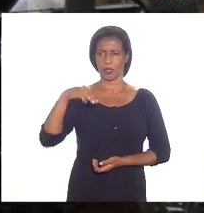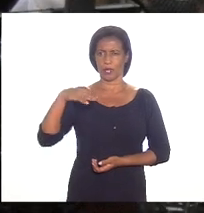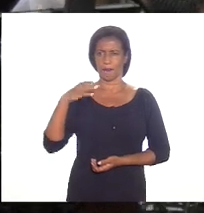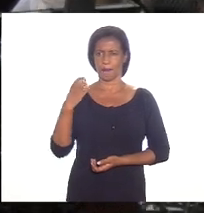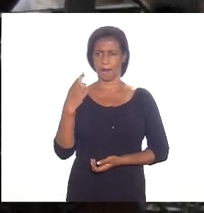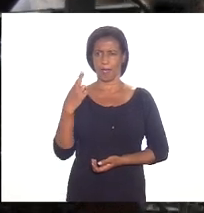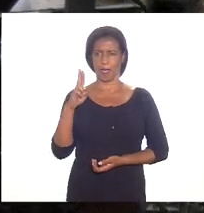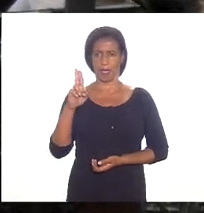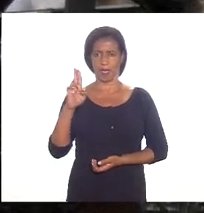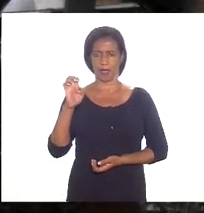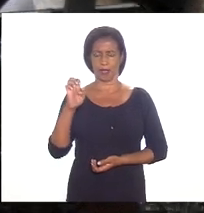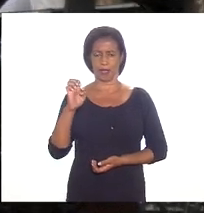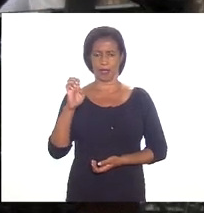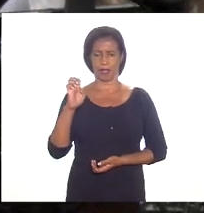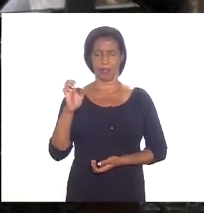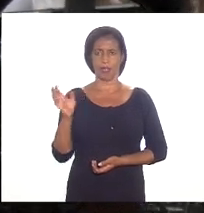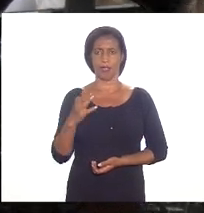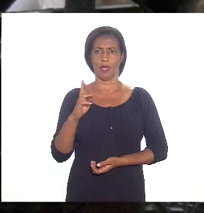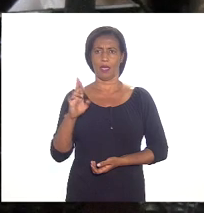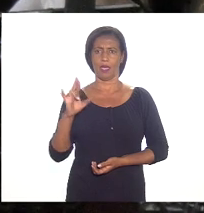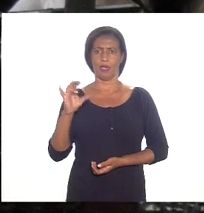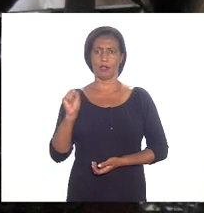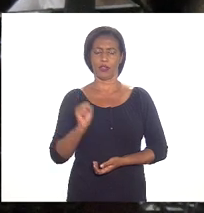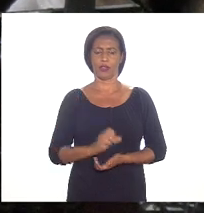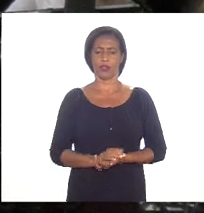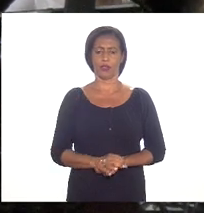Deputado Rosenberg Reis.